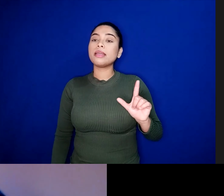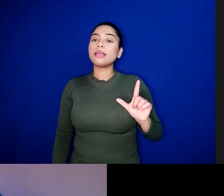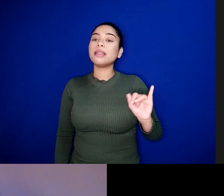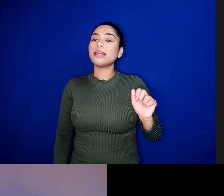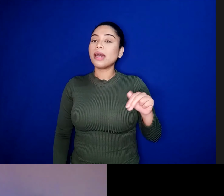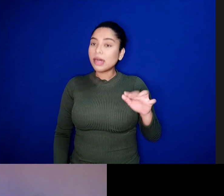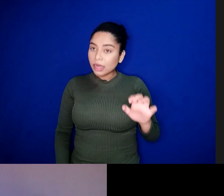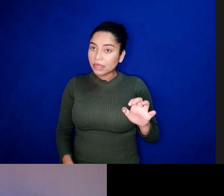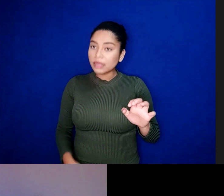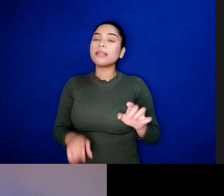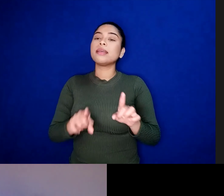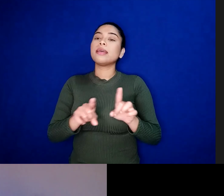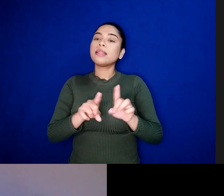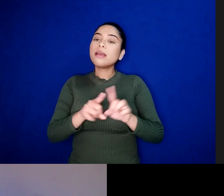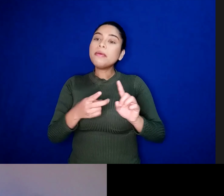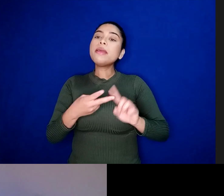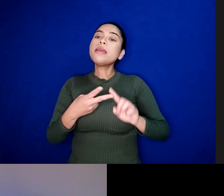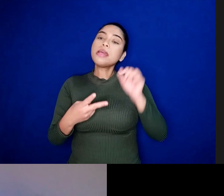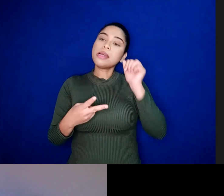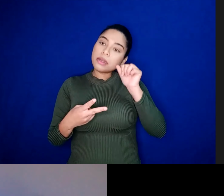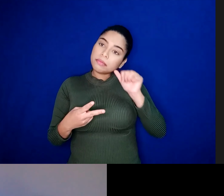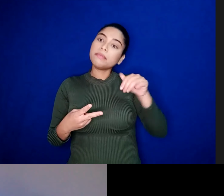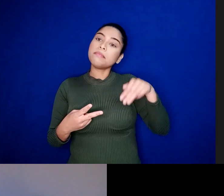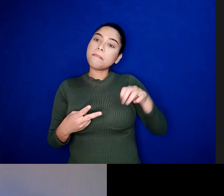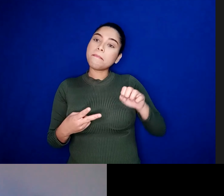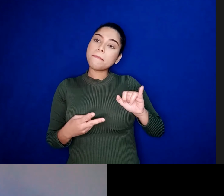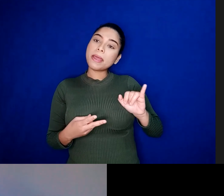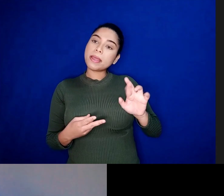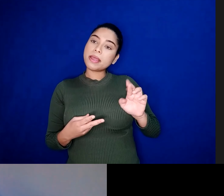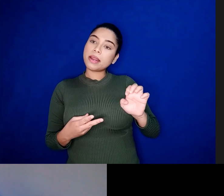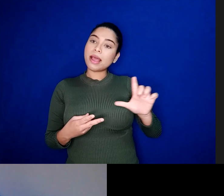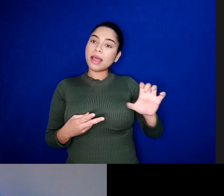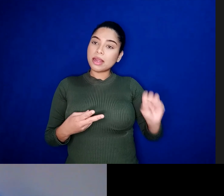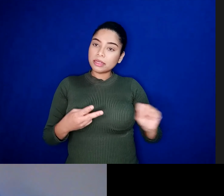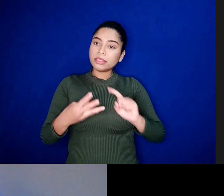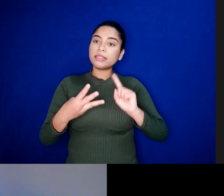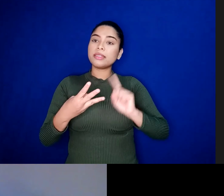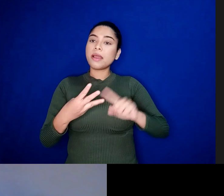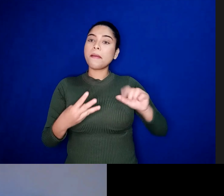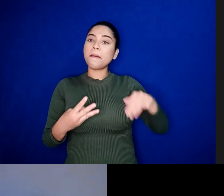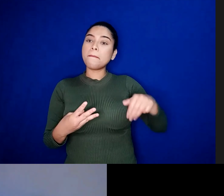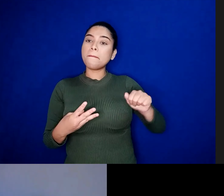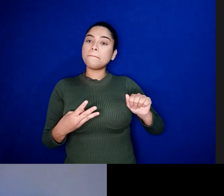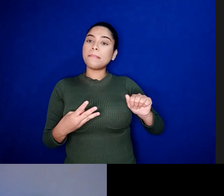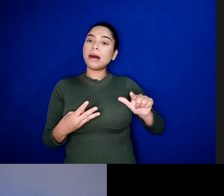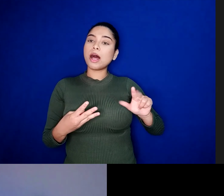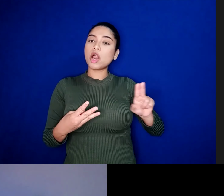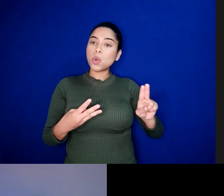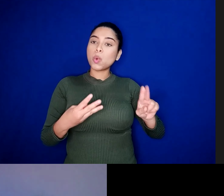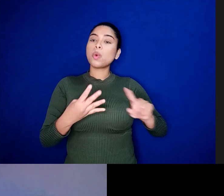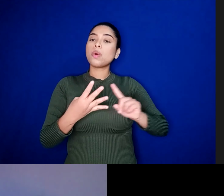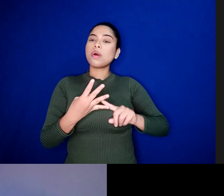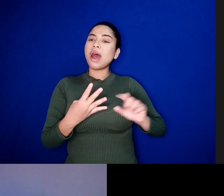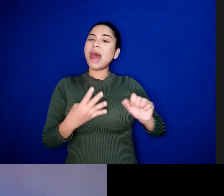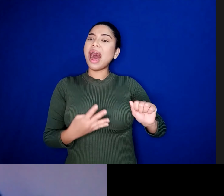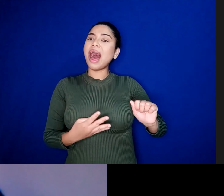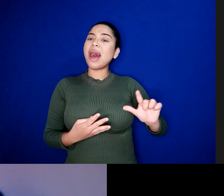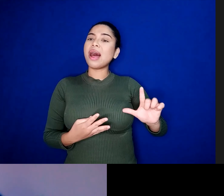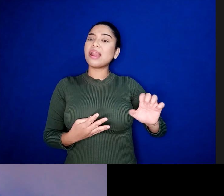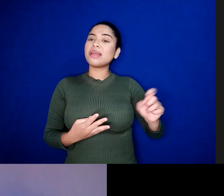estão do hashtag farol o a Manu dele e o Alexandre Luiz também o ah deixa isso pra lá deixa